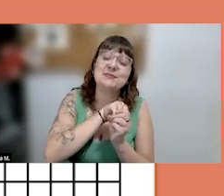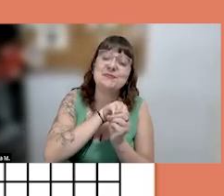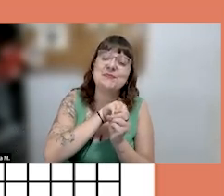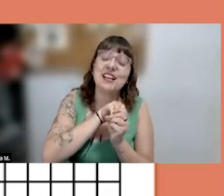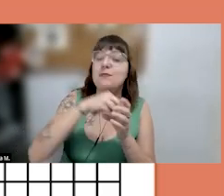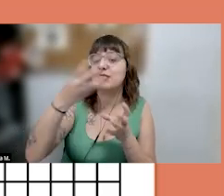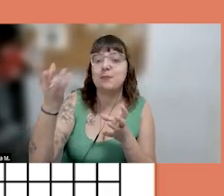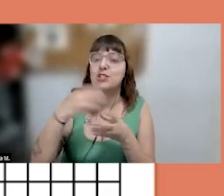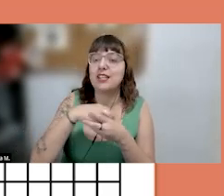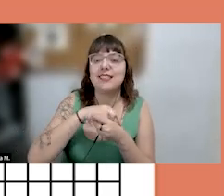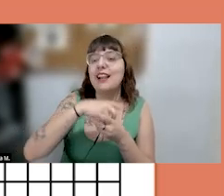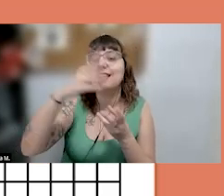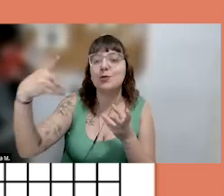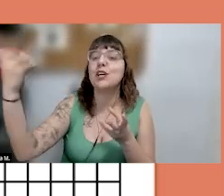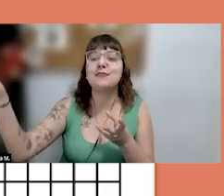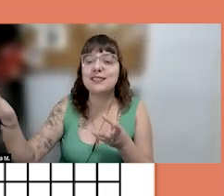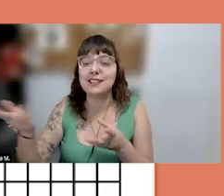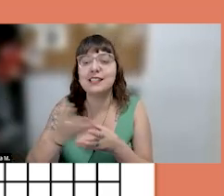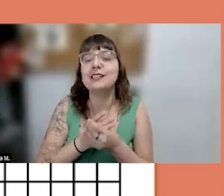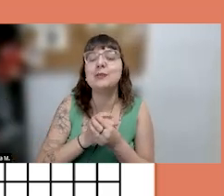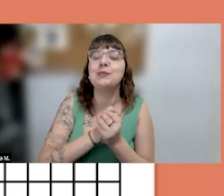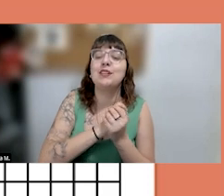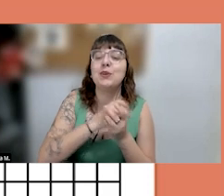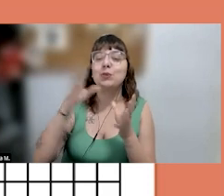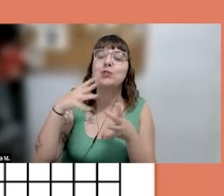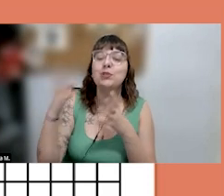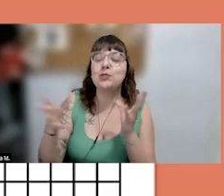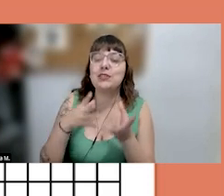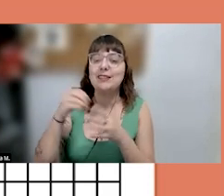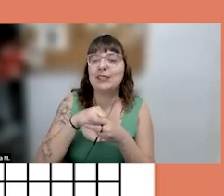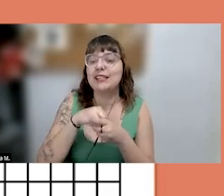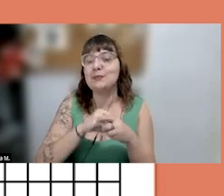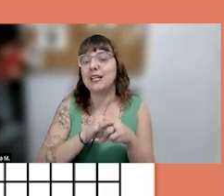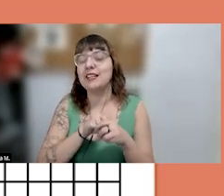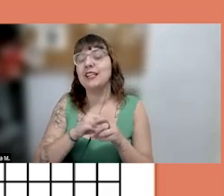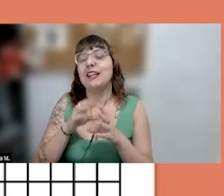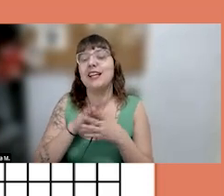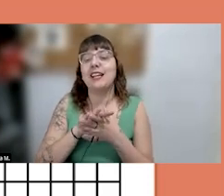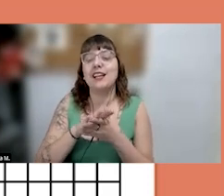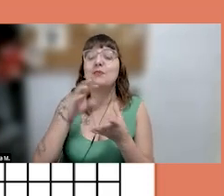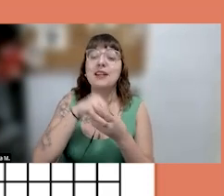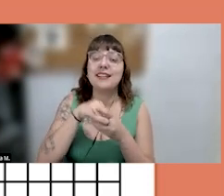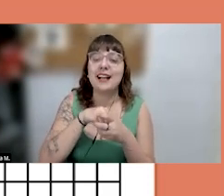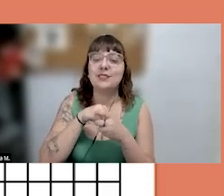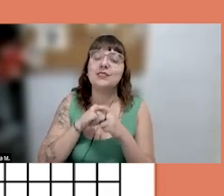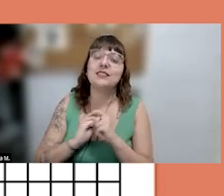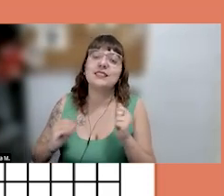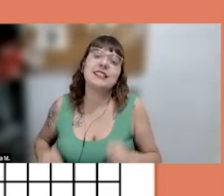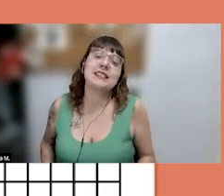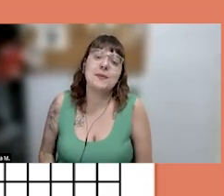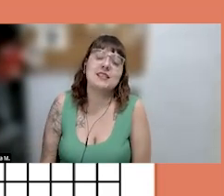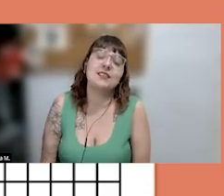ser, você pode ter, sei lá, dados de elevação, outros tipos de dados ali também,